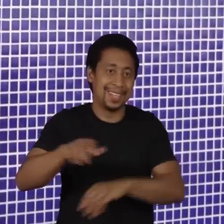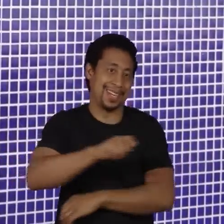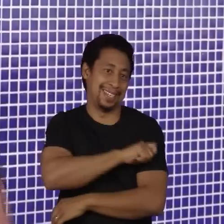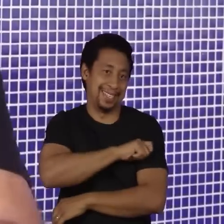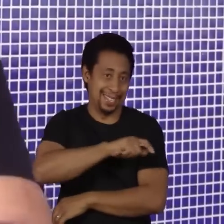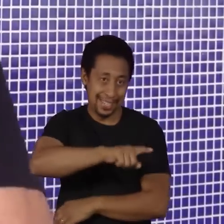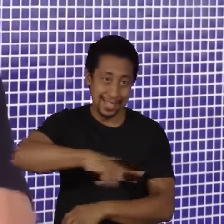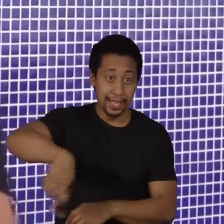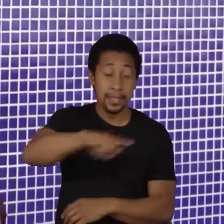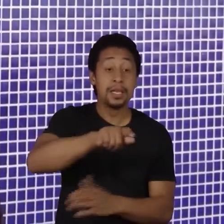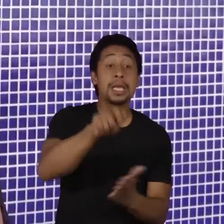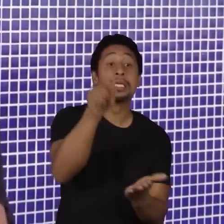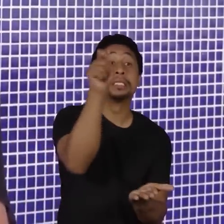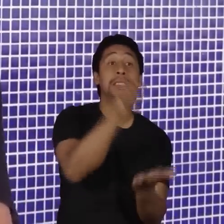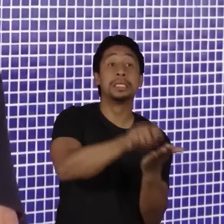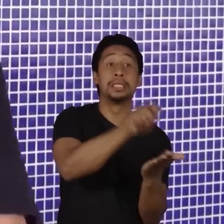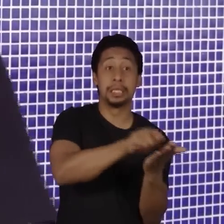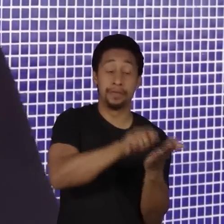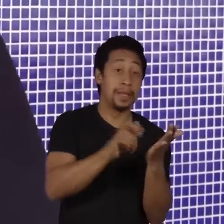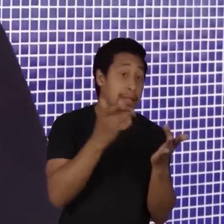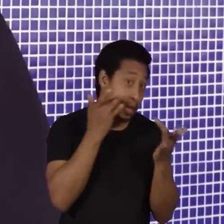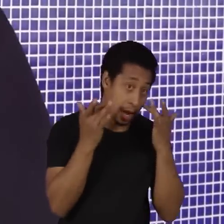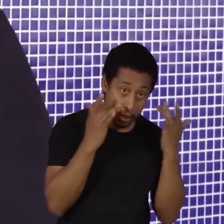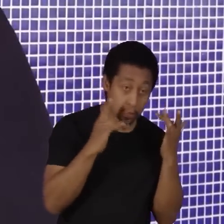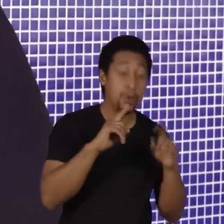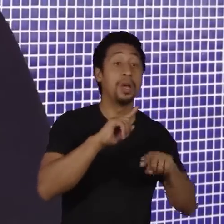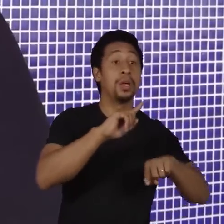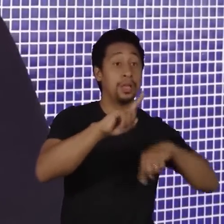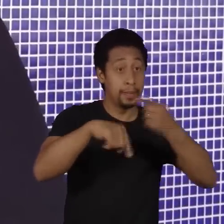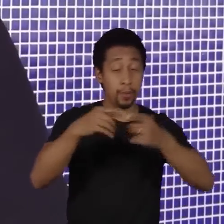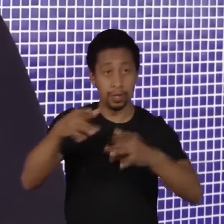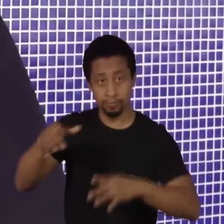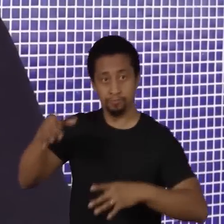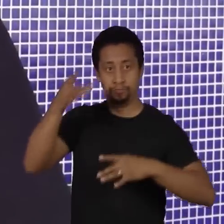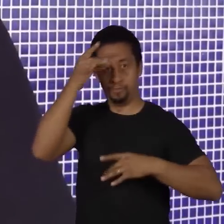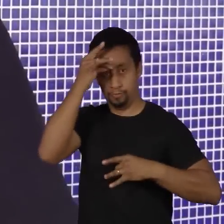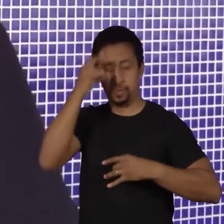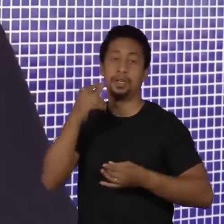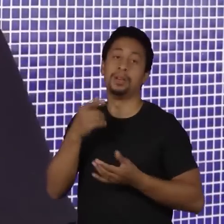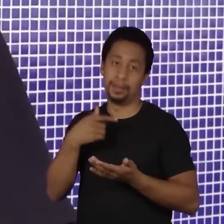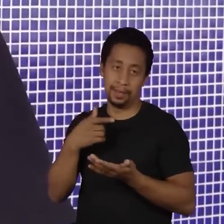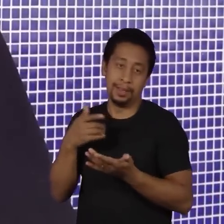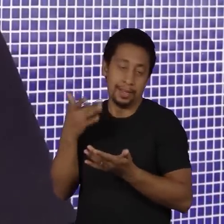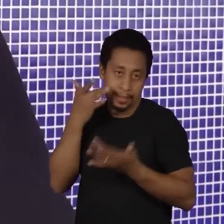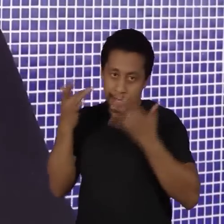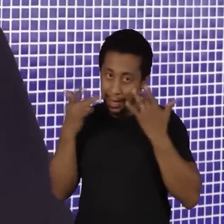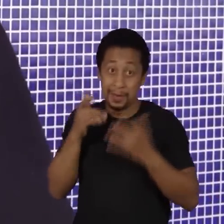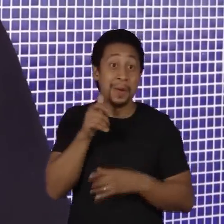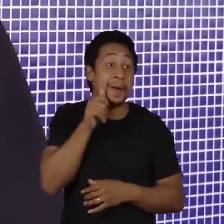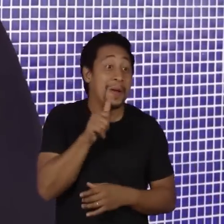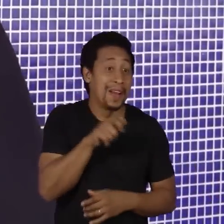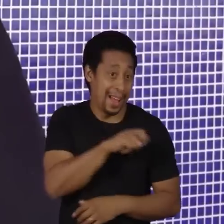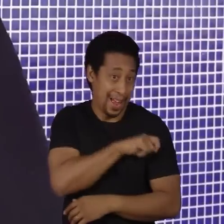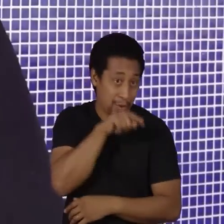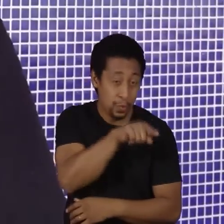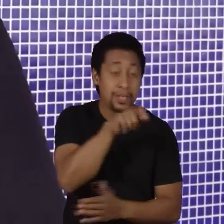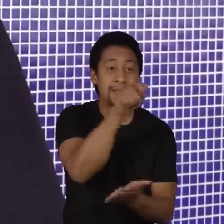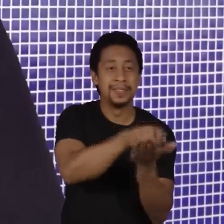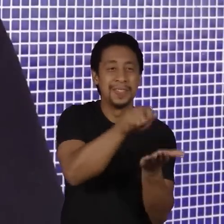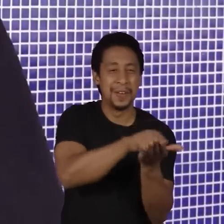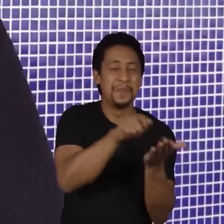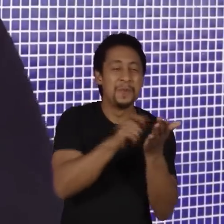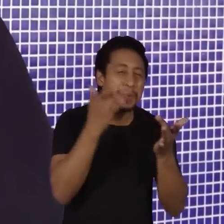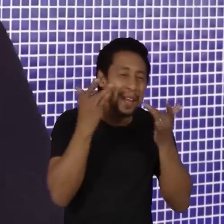escreverem peças e encenarem peças. E uma aluna dela escreveu uma peça chamada O Cabaré da Rainha